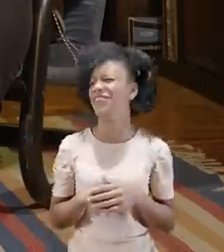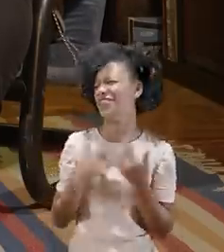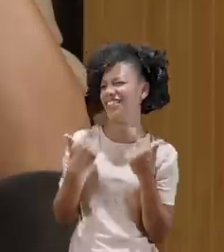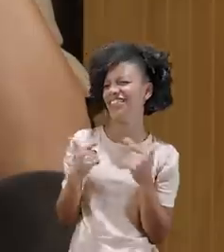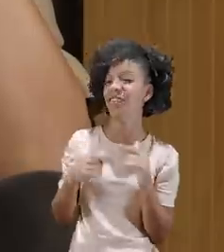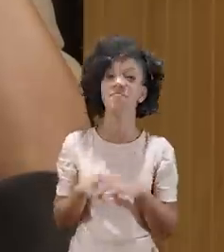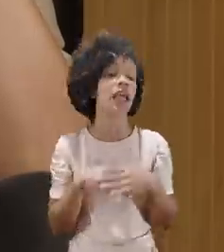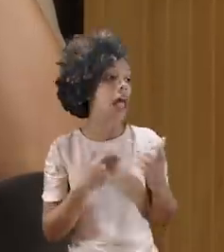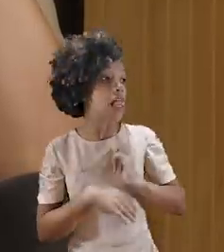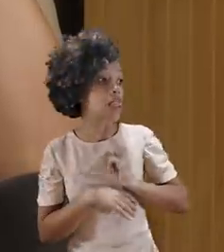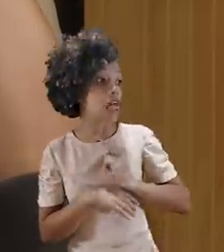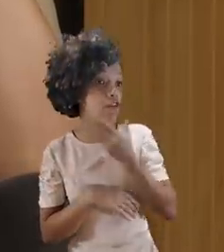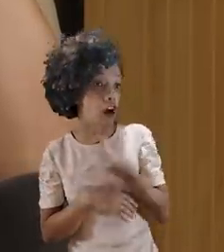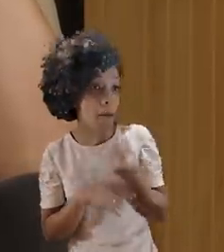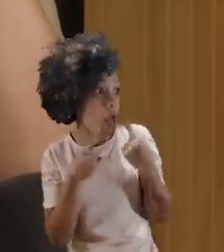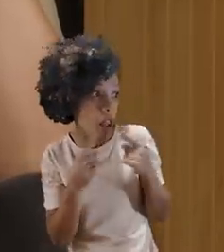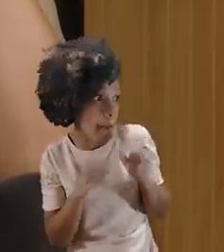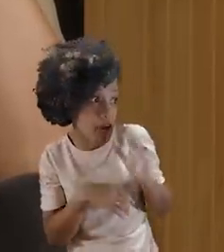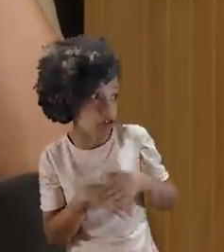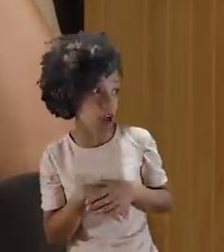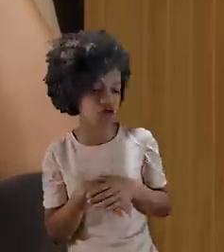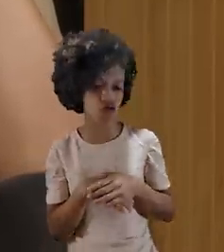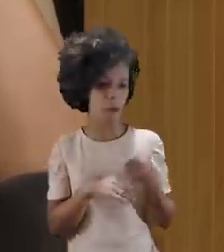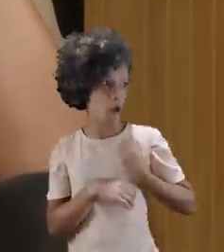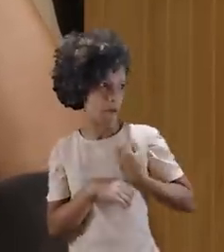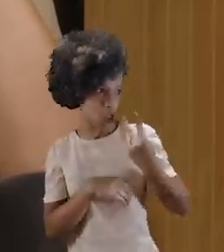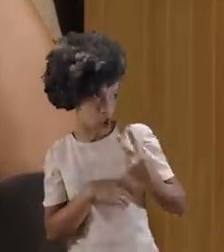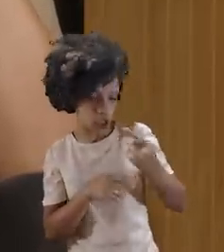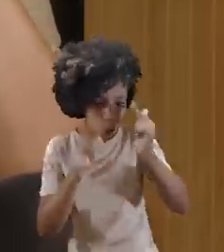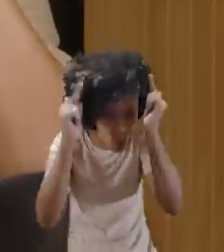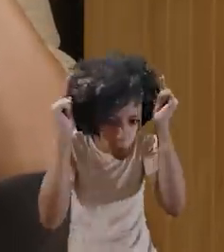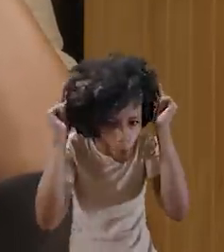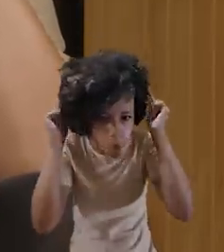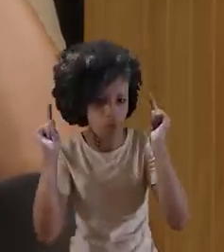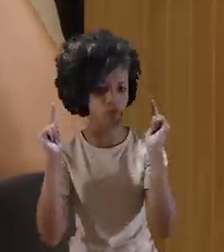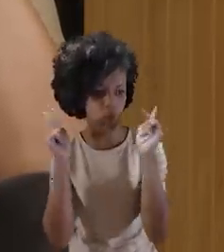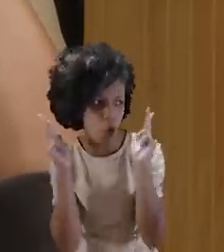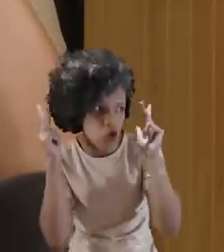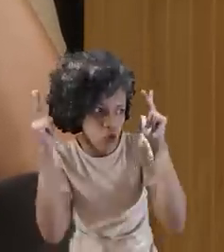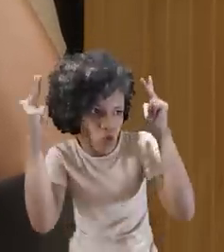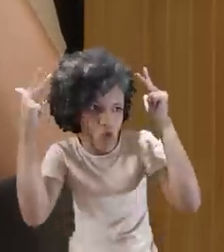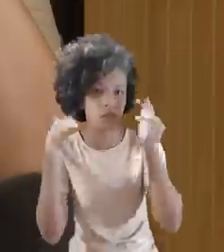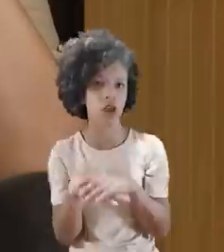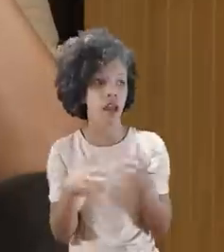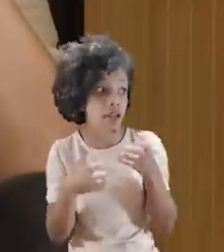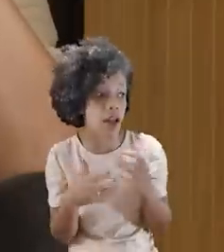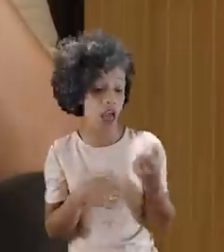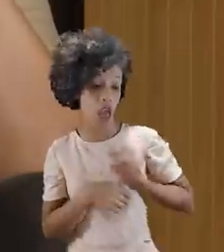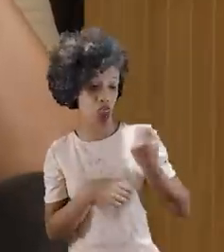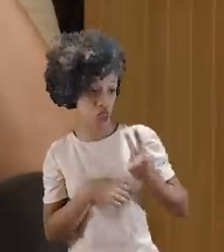então aquele cara já que reclamou uma de passar dois altas ele queria não eu posso ele queria